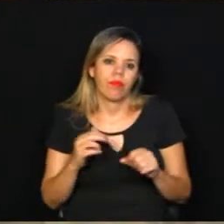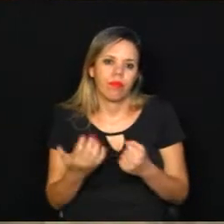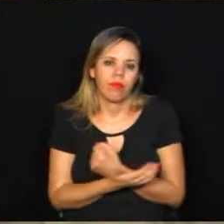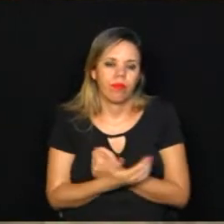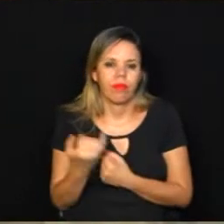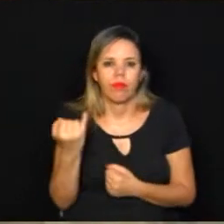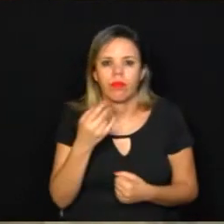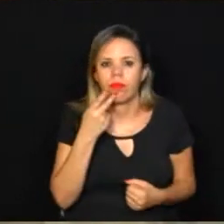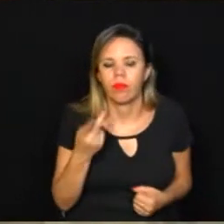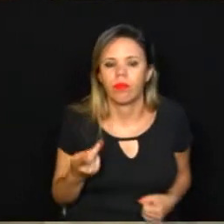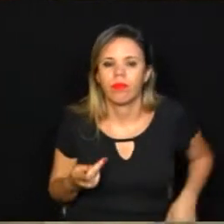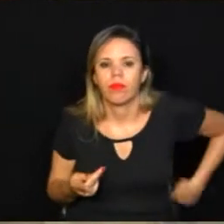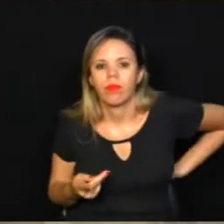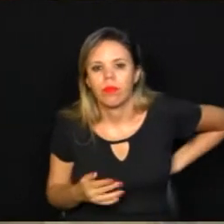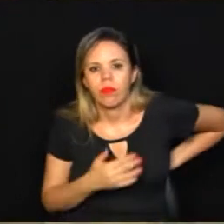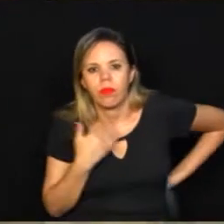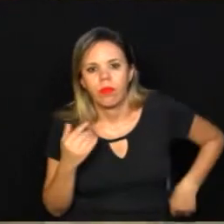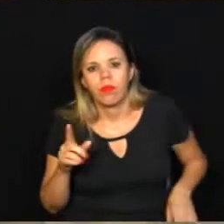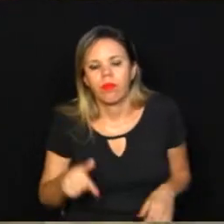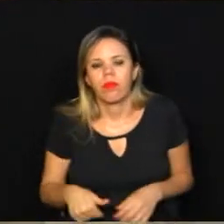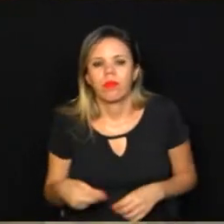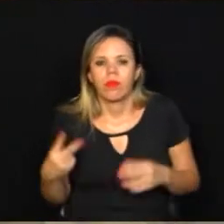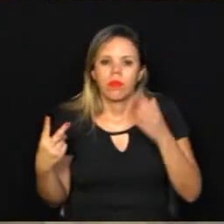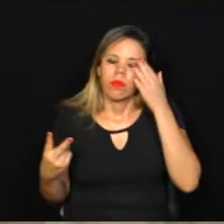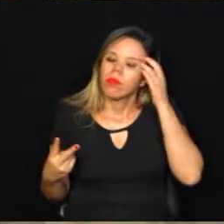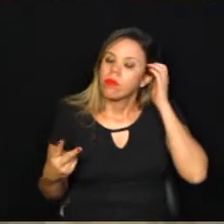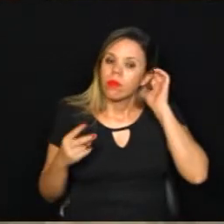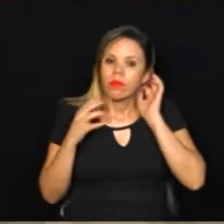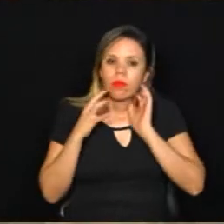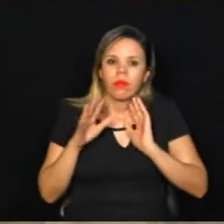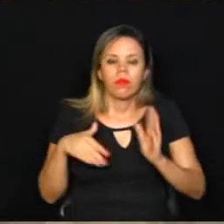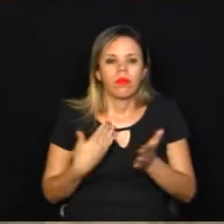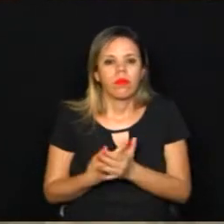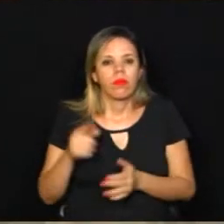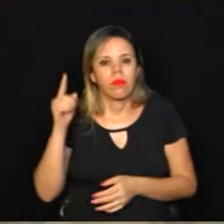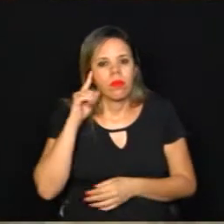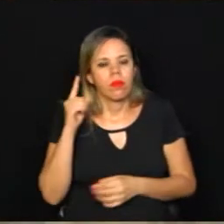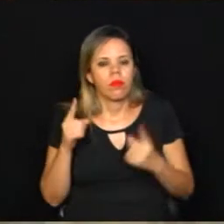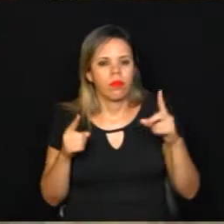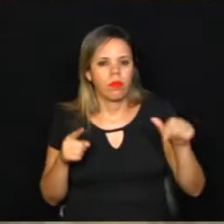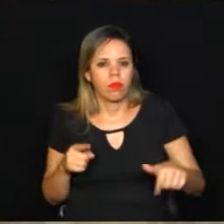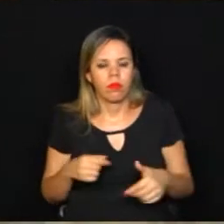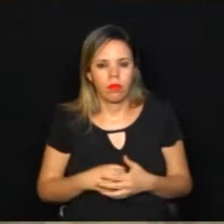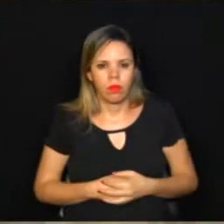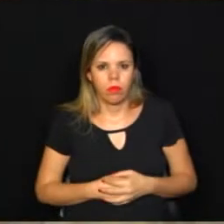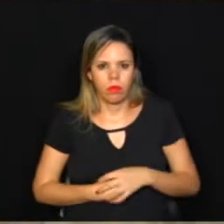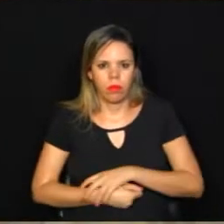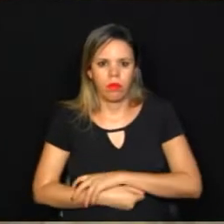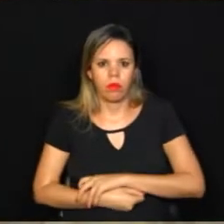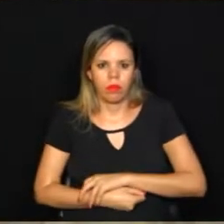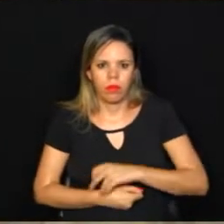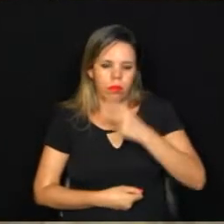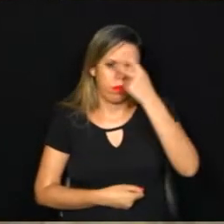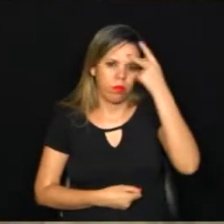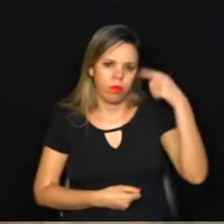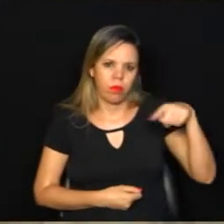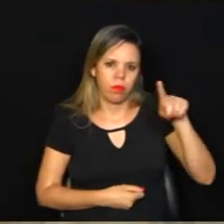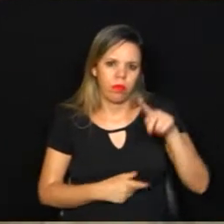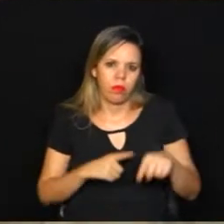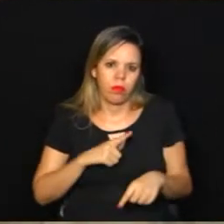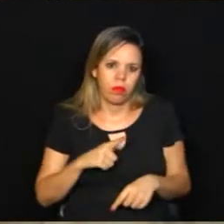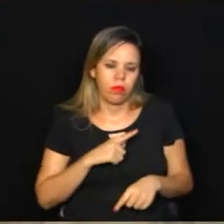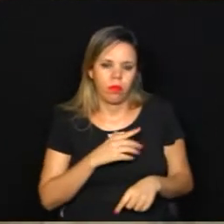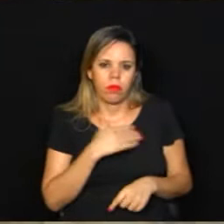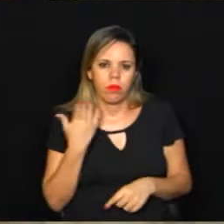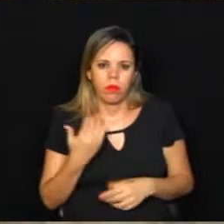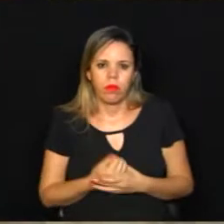Importante salientar que os óbitos são de 2 de fevereiro até o último dia 17. Essas pessoas tiveram aí a